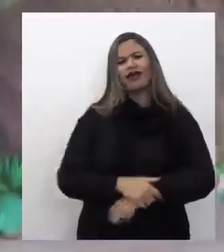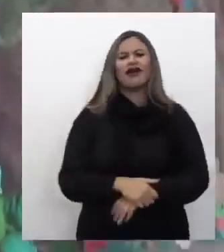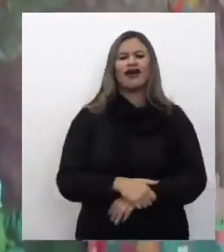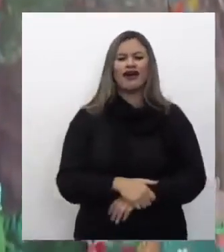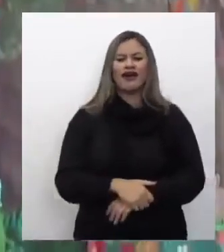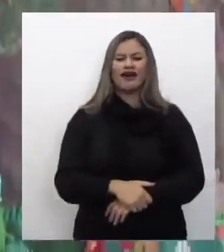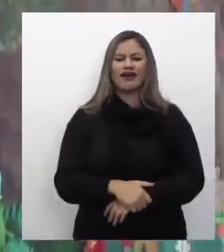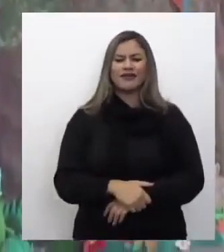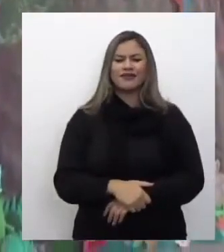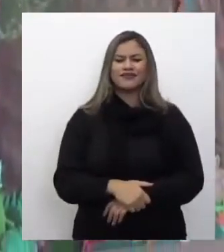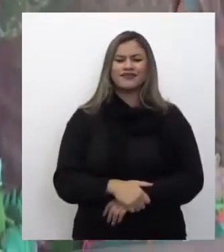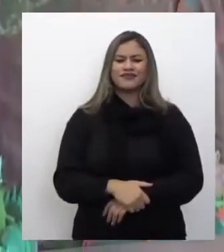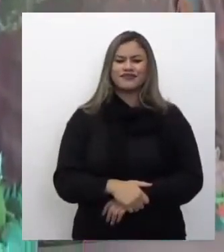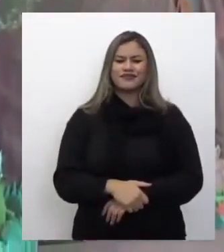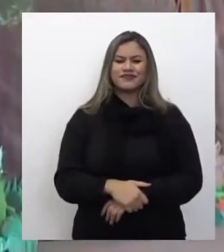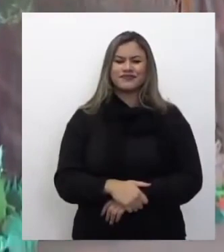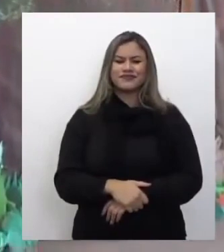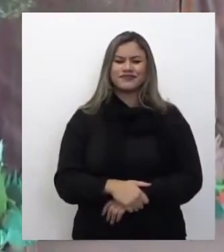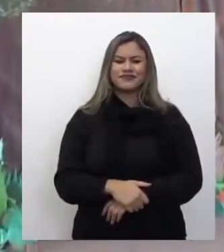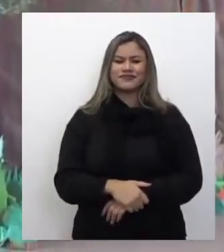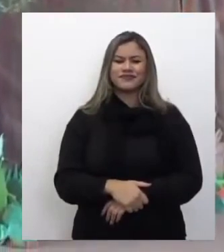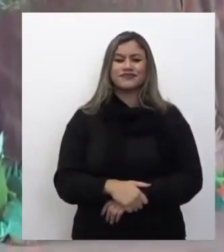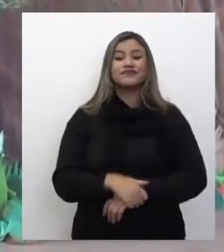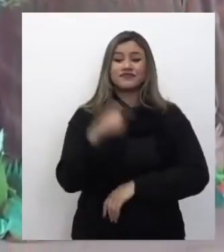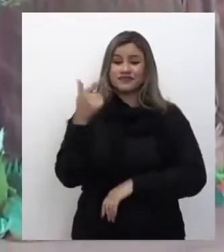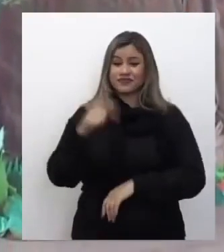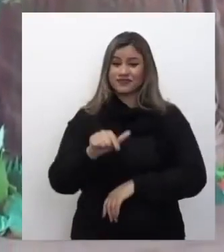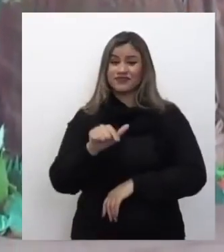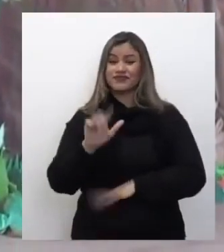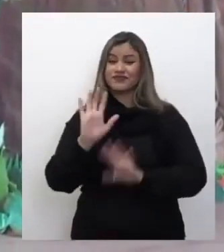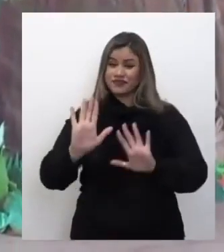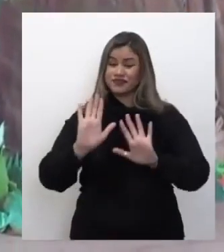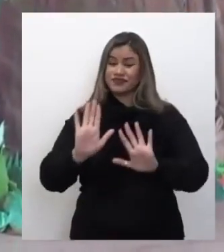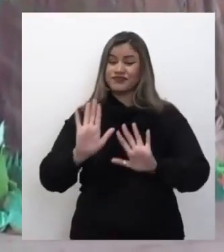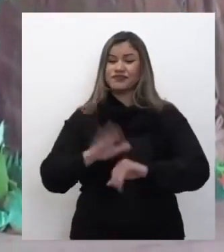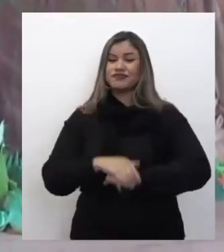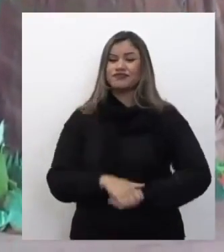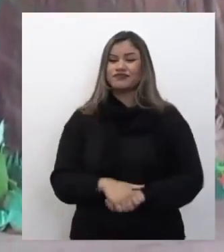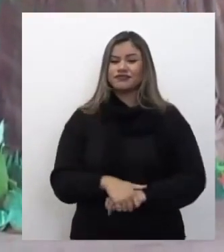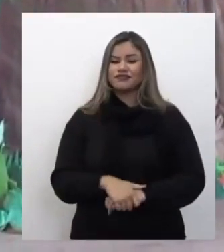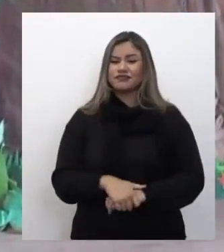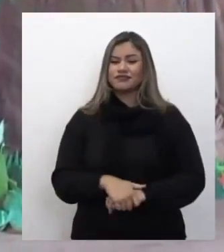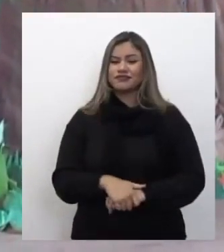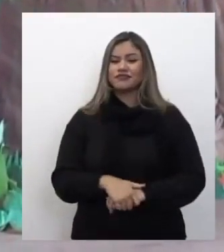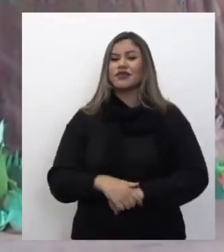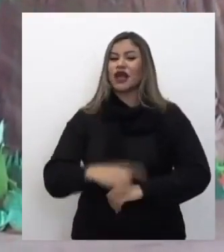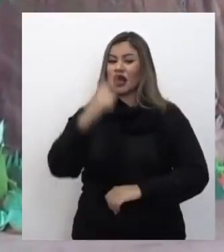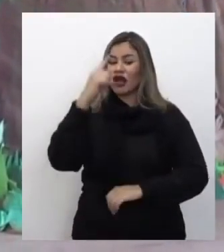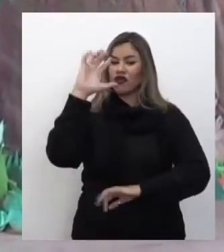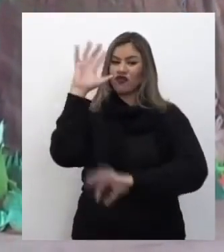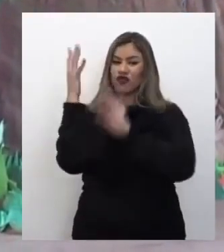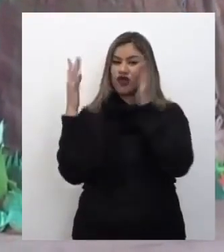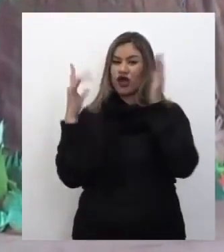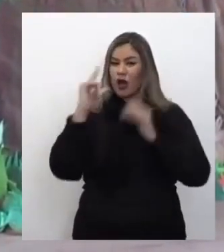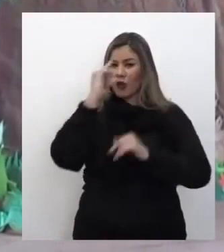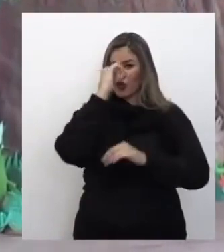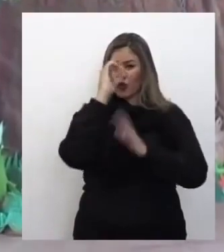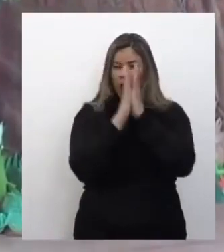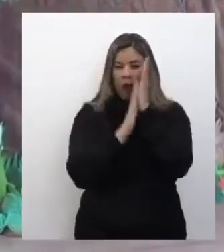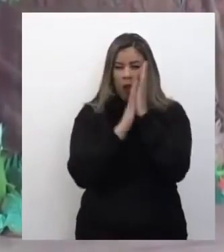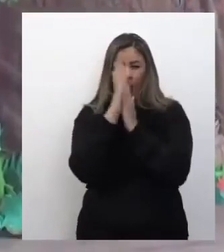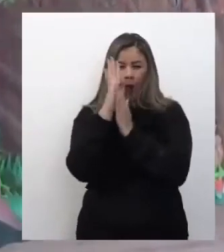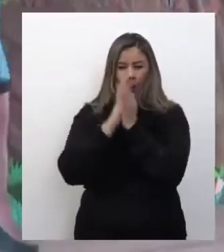Vai. Ai, gente, vamos lá, calma. Mas a bruxa da floresta estava tramando uma